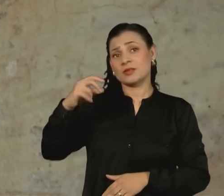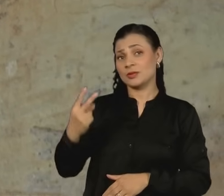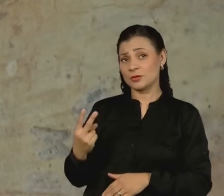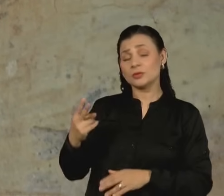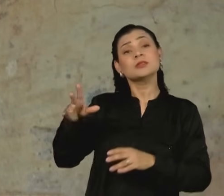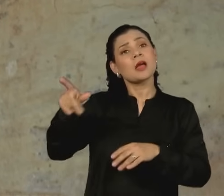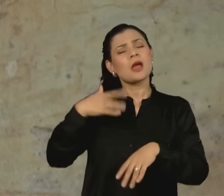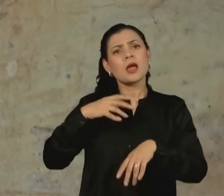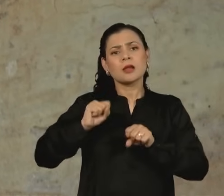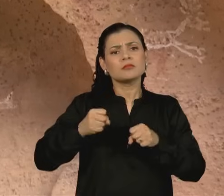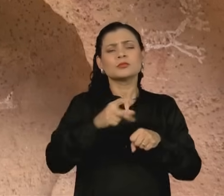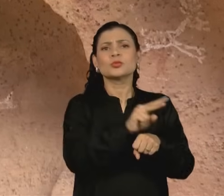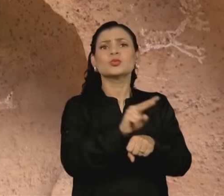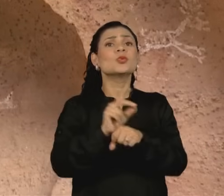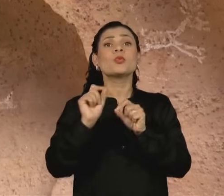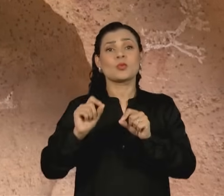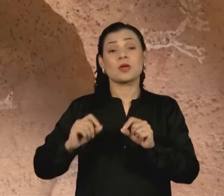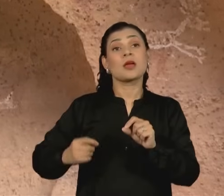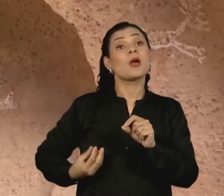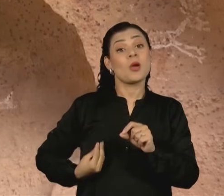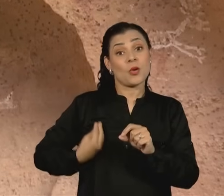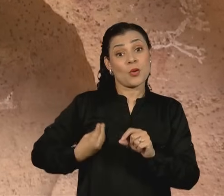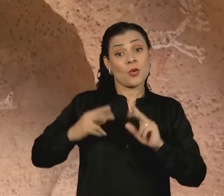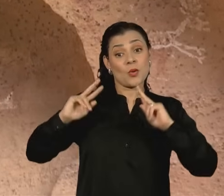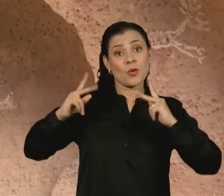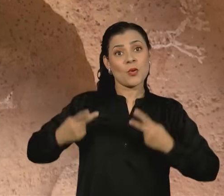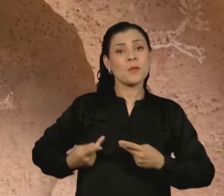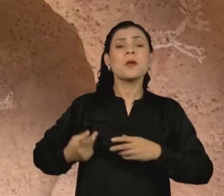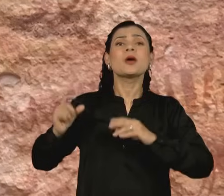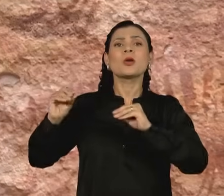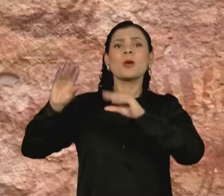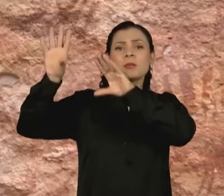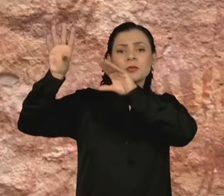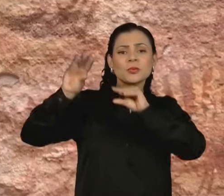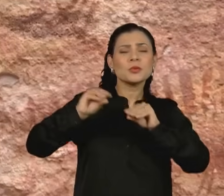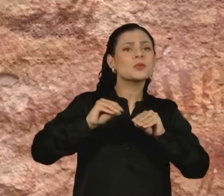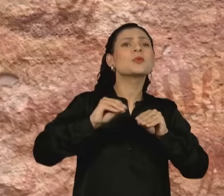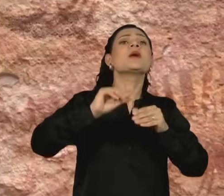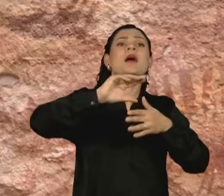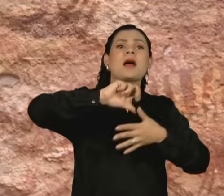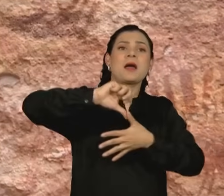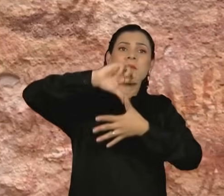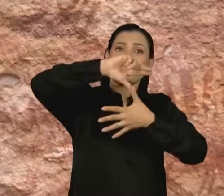nova teoria sobre a chegada do homem pré-histórico à América do Sul.